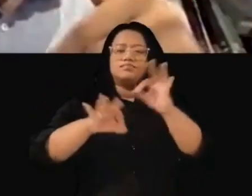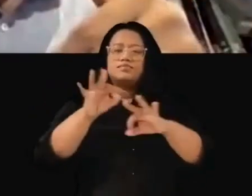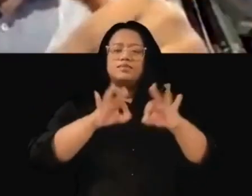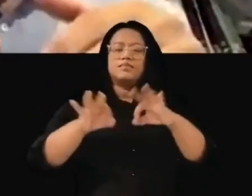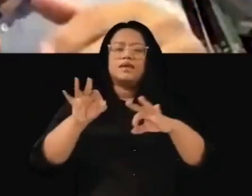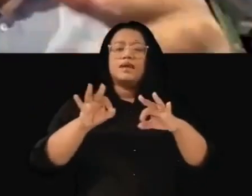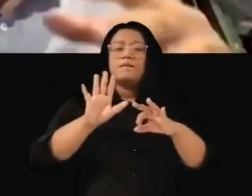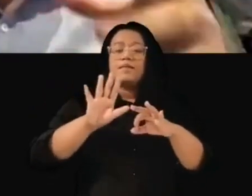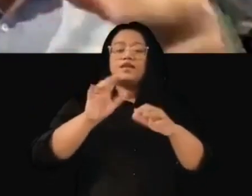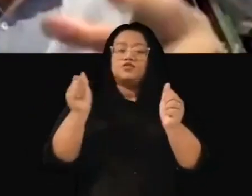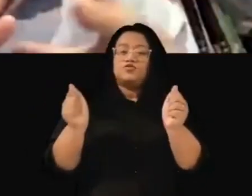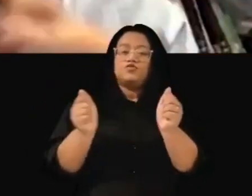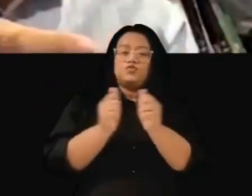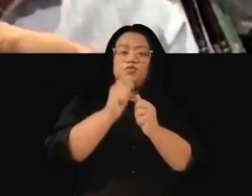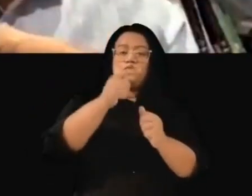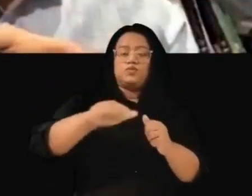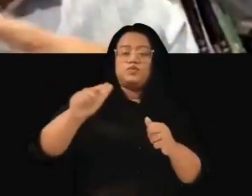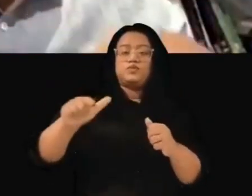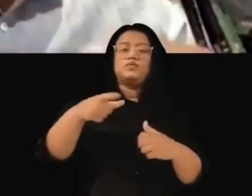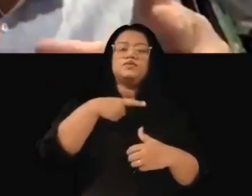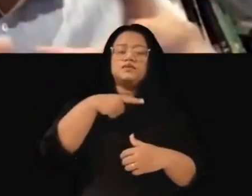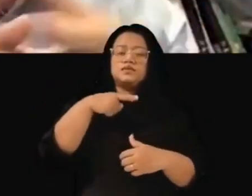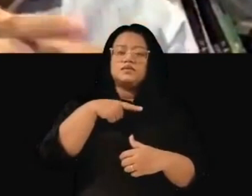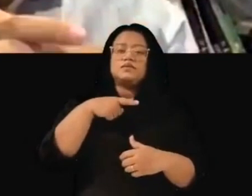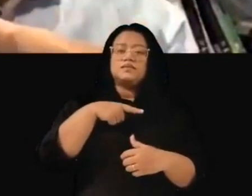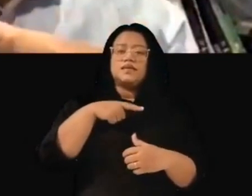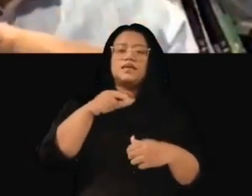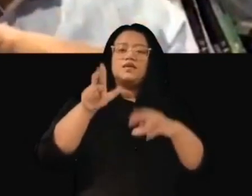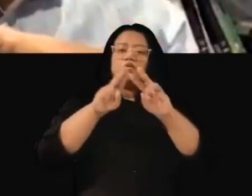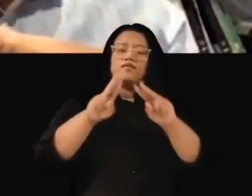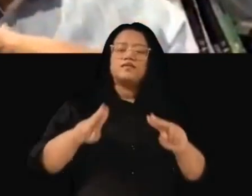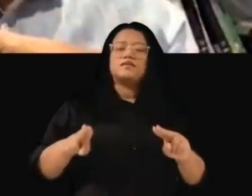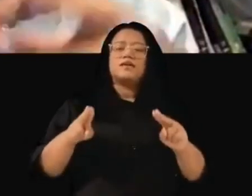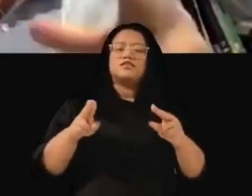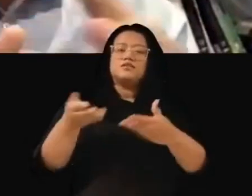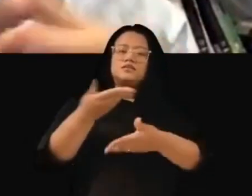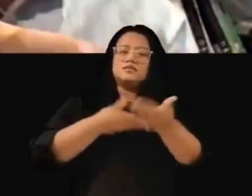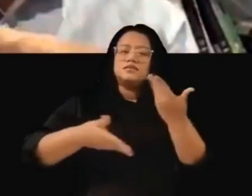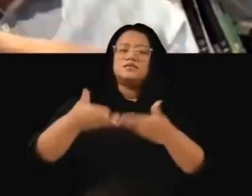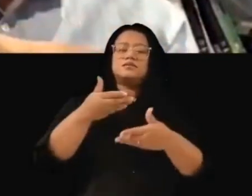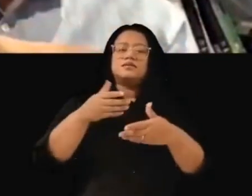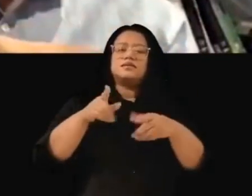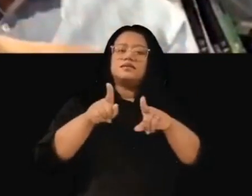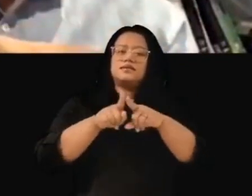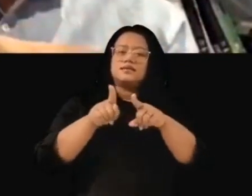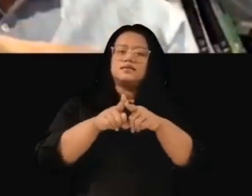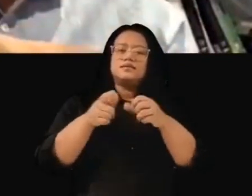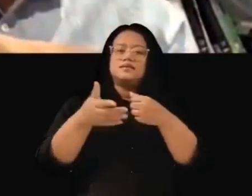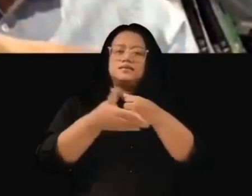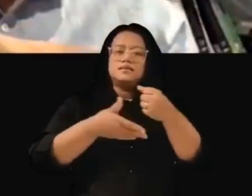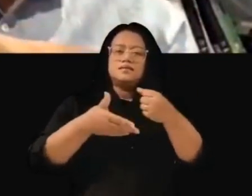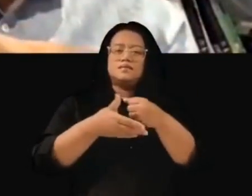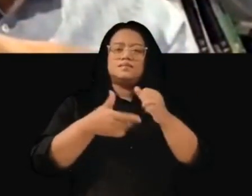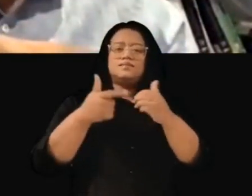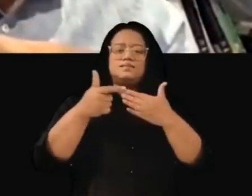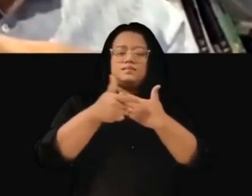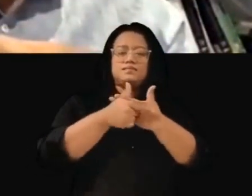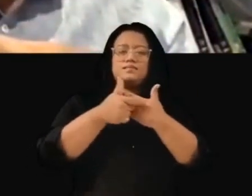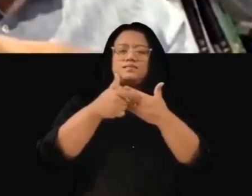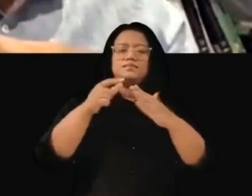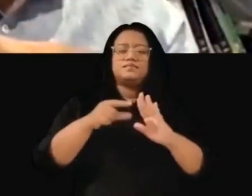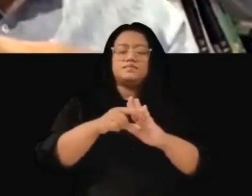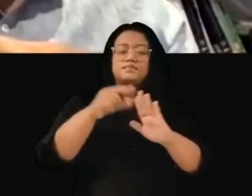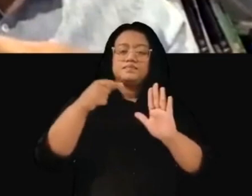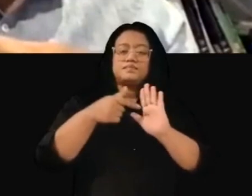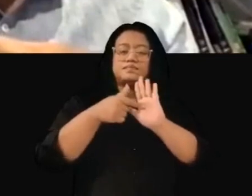esse pessoal, né, havia já a universidade participando e, fundamentalmente, esse papel destacadíssimo, né, dos povos